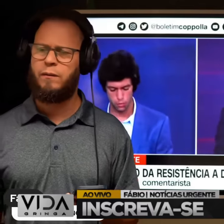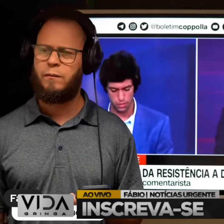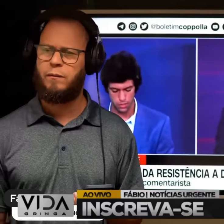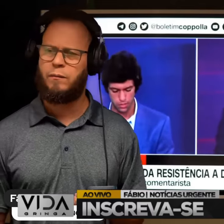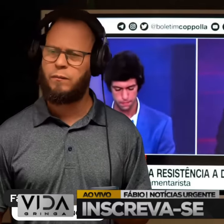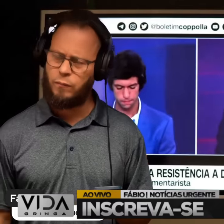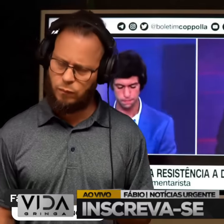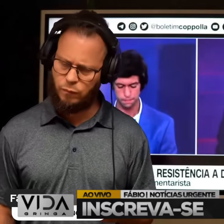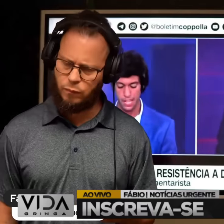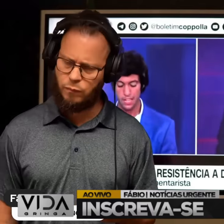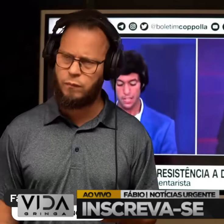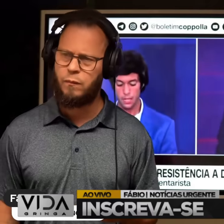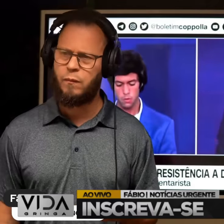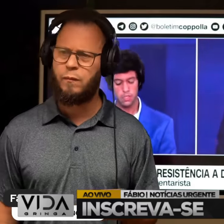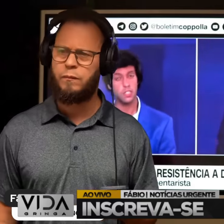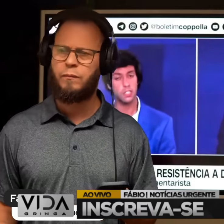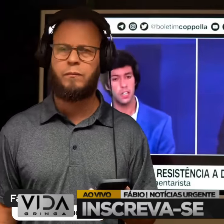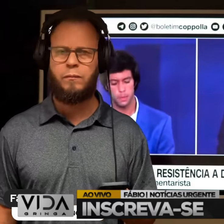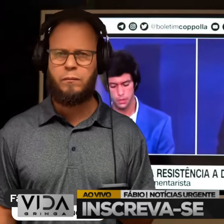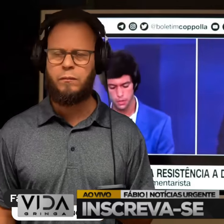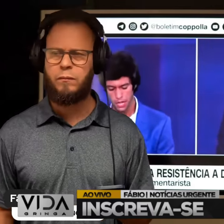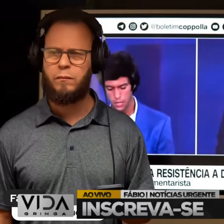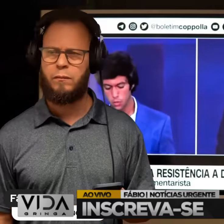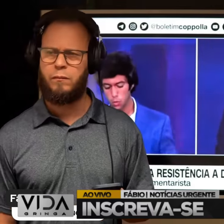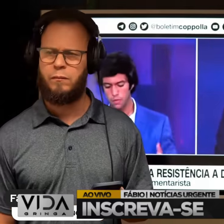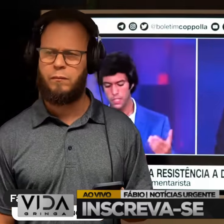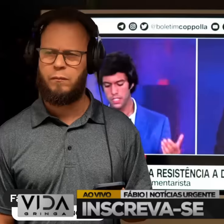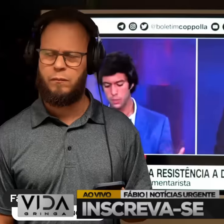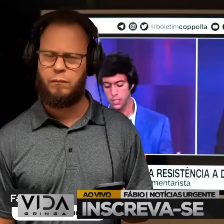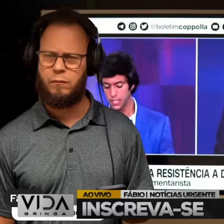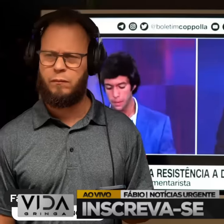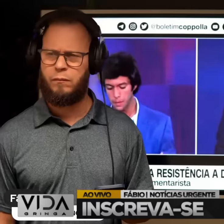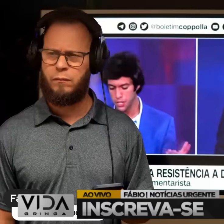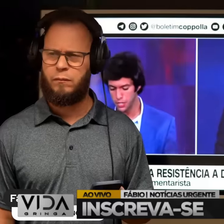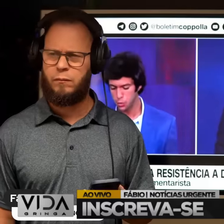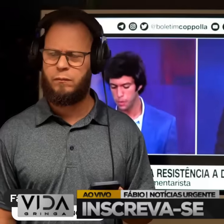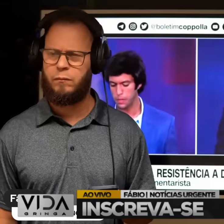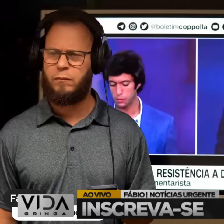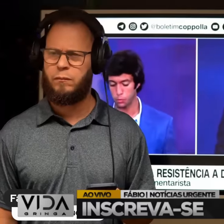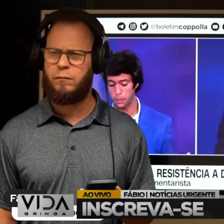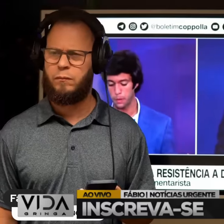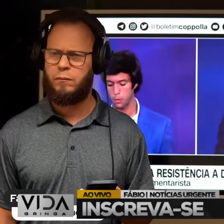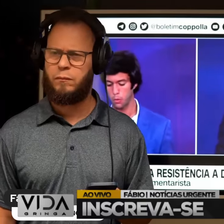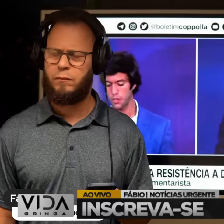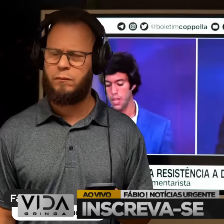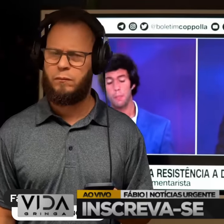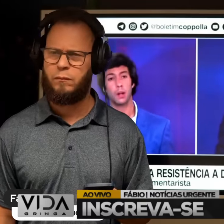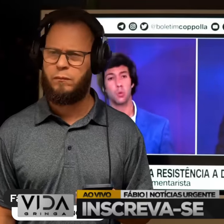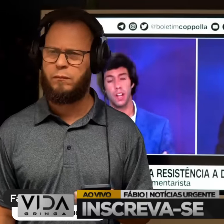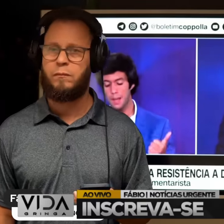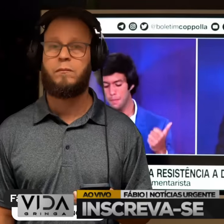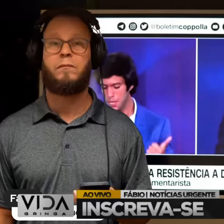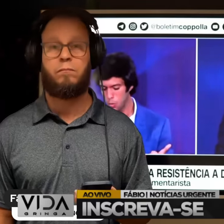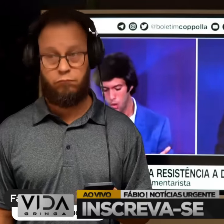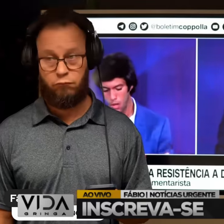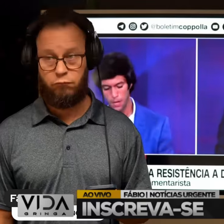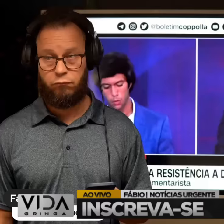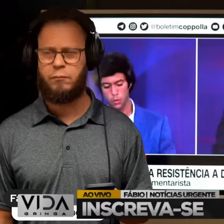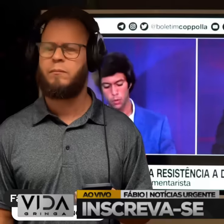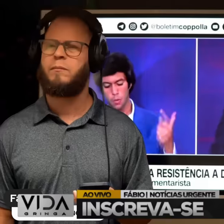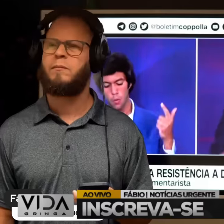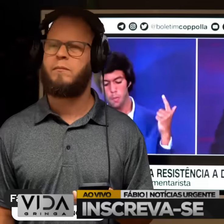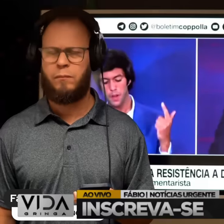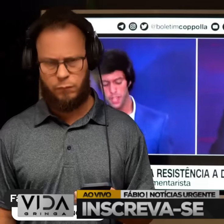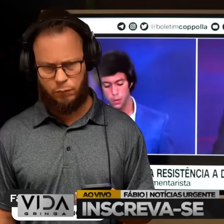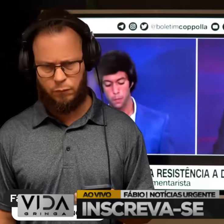Lula. Eu, sinceramente, estou convencido que tentar mexer na Suprema Corte para colocar amigo, para